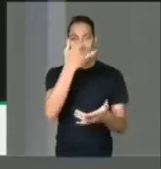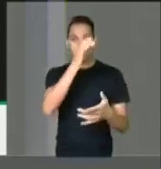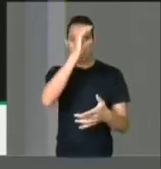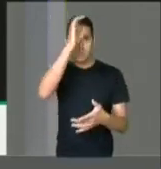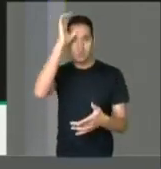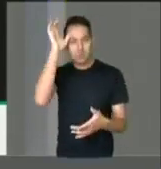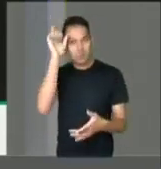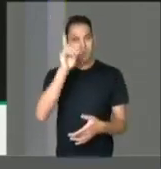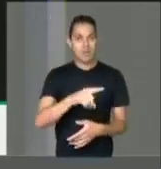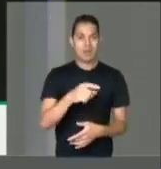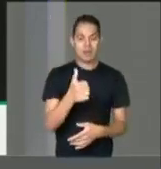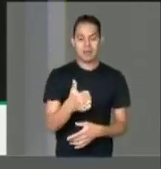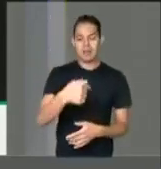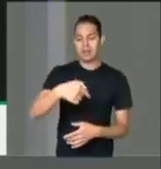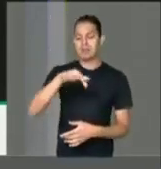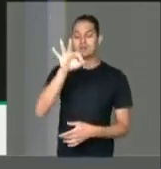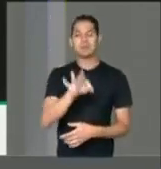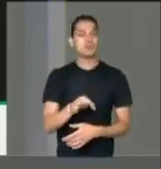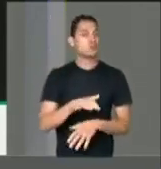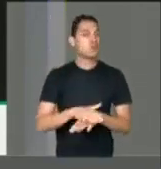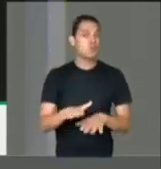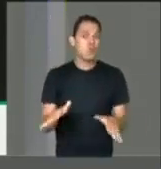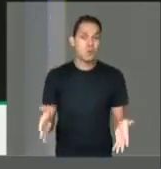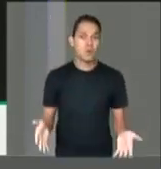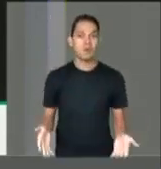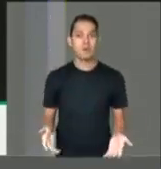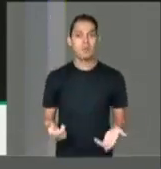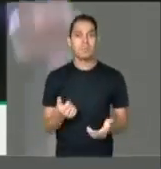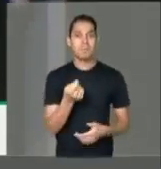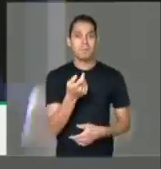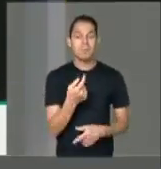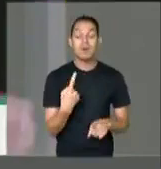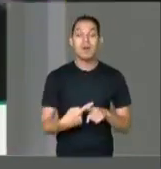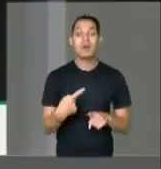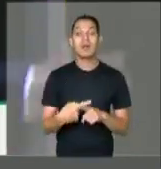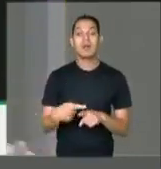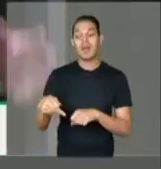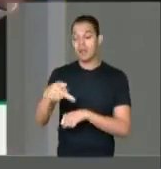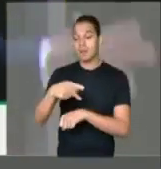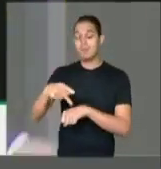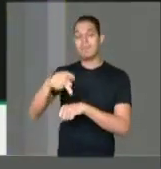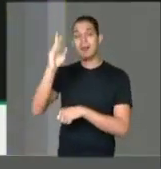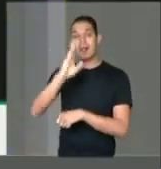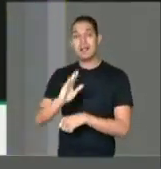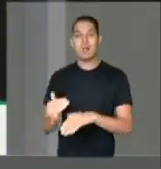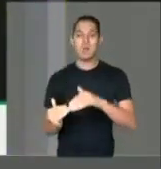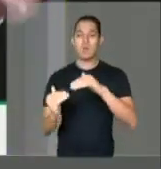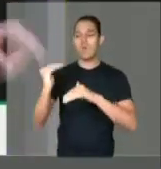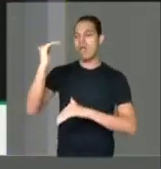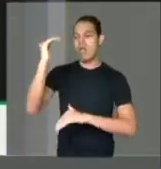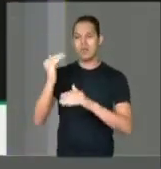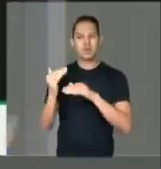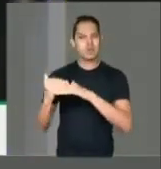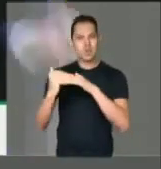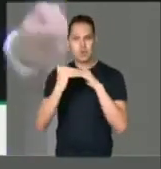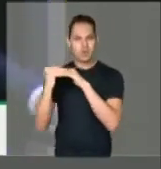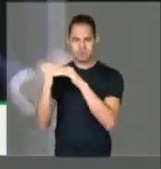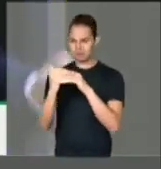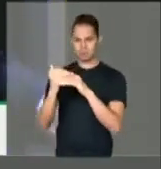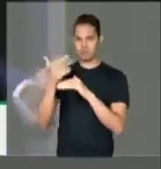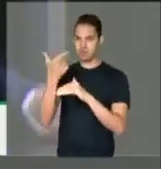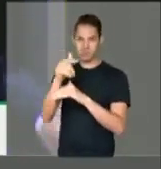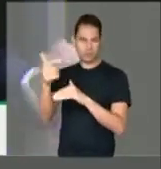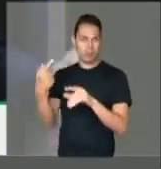de apenas 17%. Sabem por quê? Porque o nosso país é um país desigual. Sabem por quê? Porque